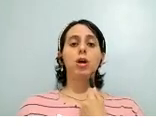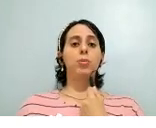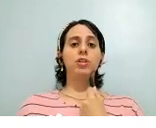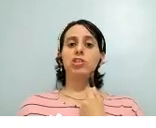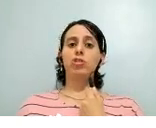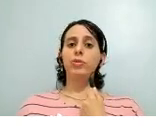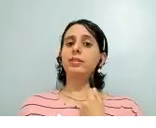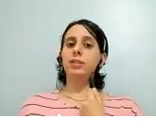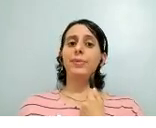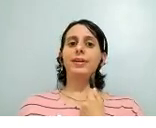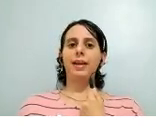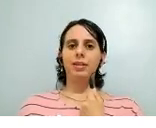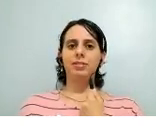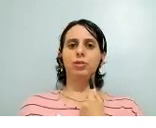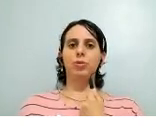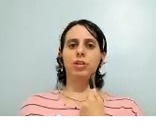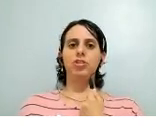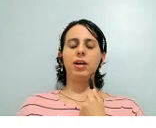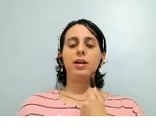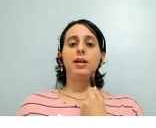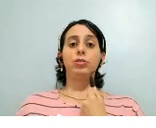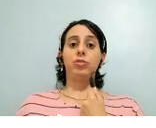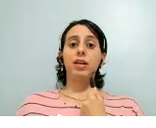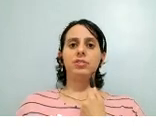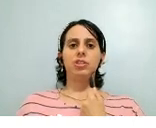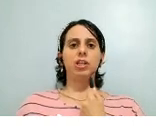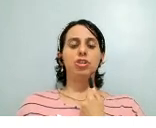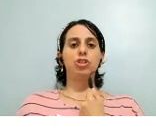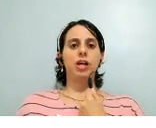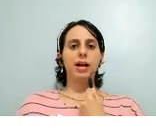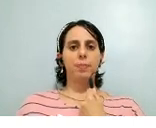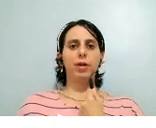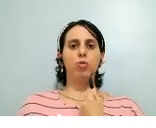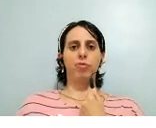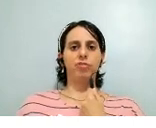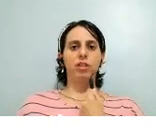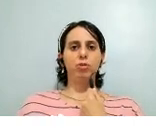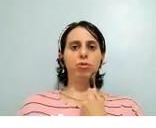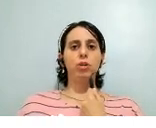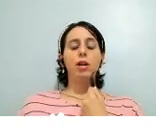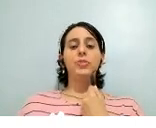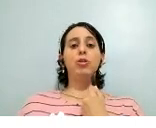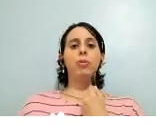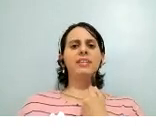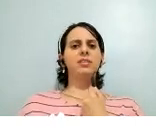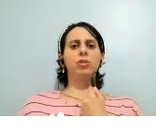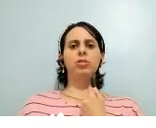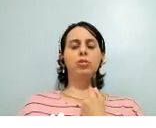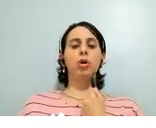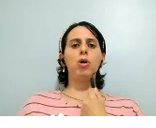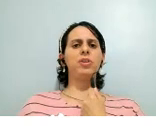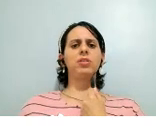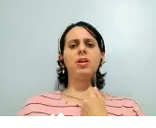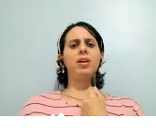próximo, porque a gente nunca sabe quem está doente, né? Às vezes a gente já pegou o vírus e começa a ter